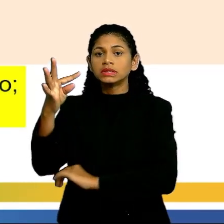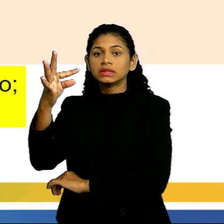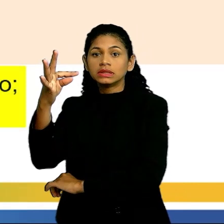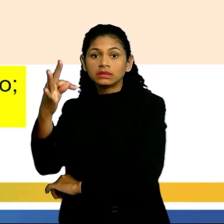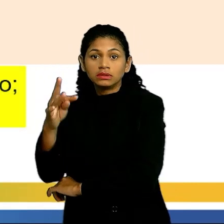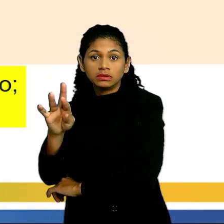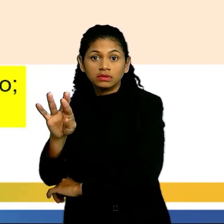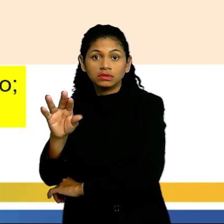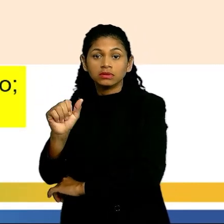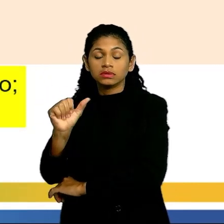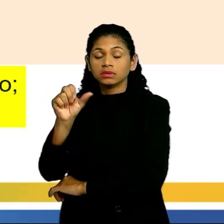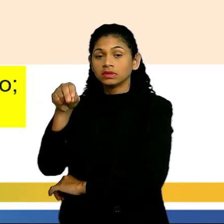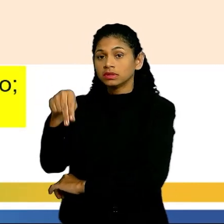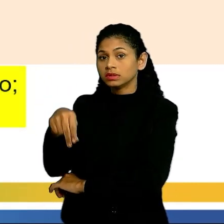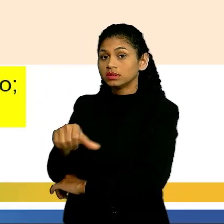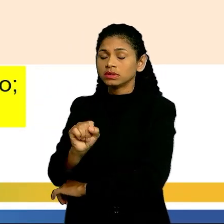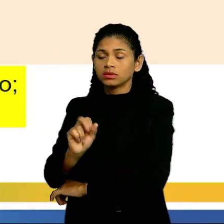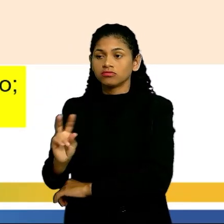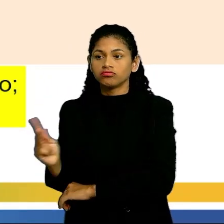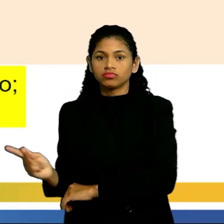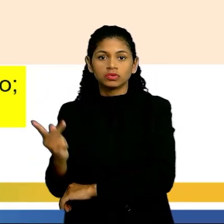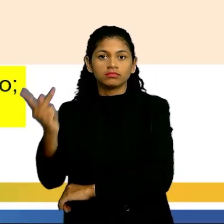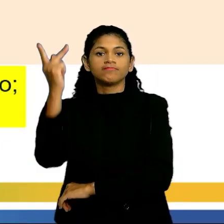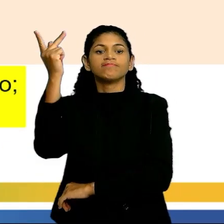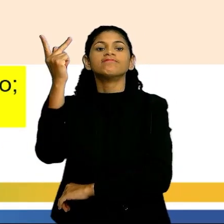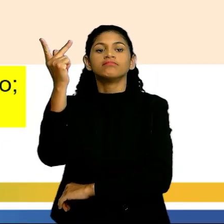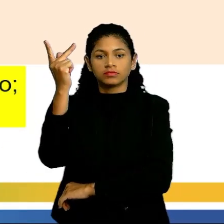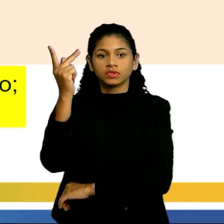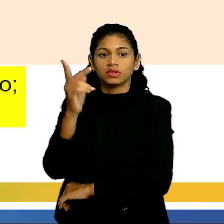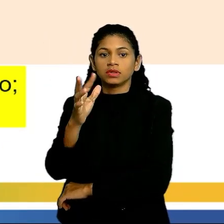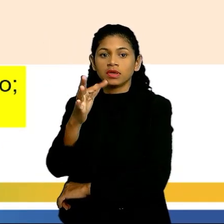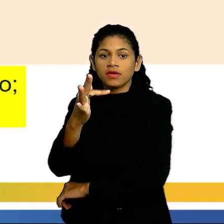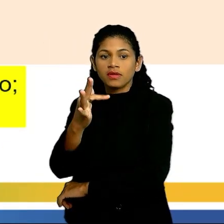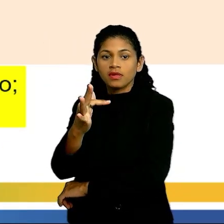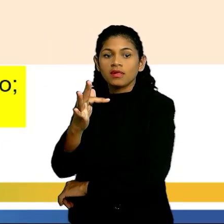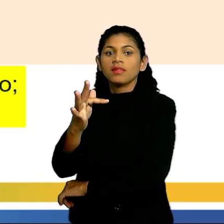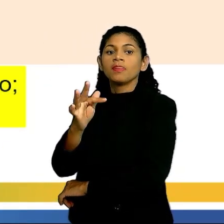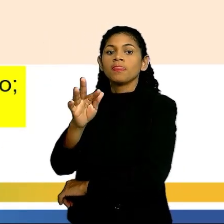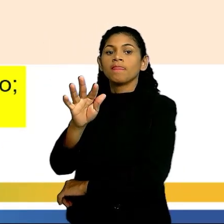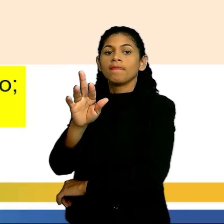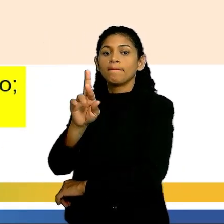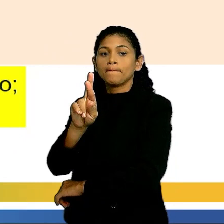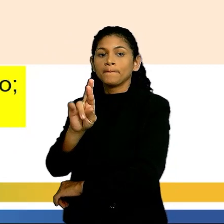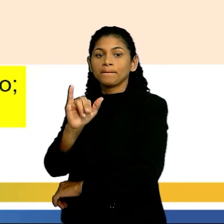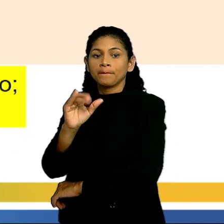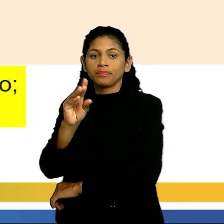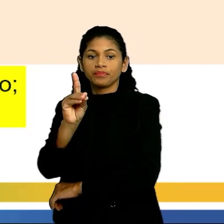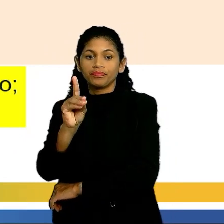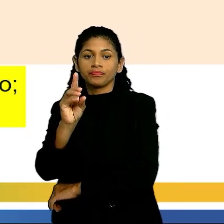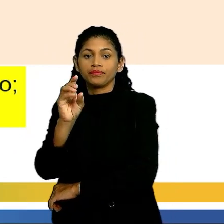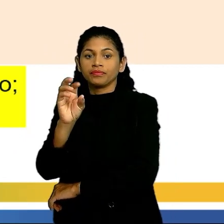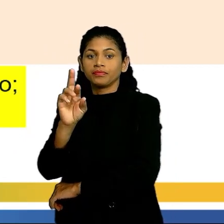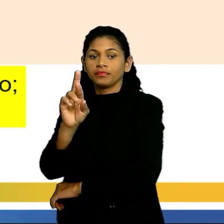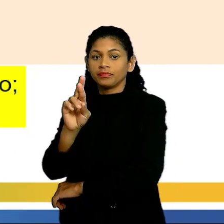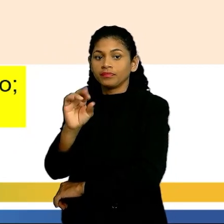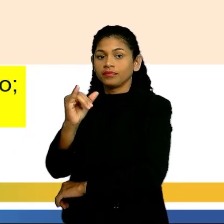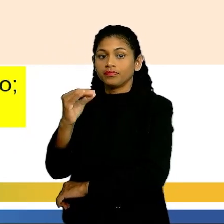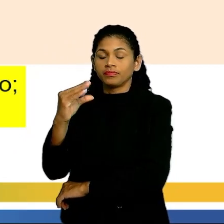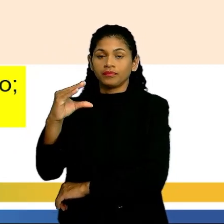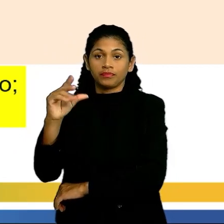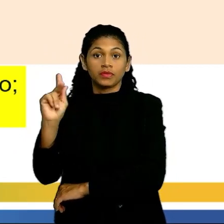dos valores, Friedrich Nietzsche refere-se à necessidade de substituir valores